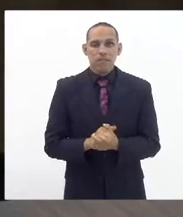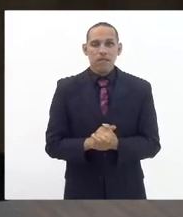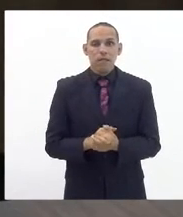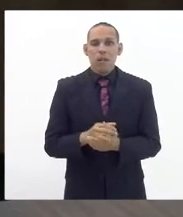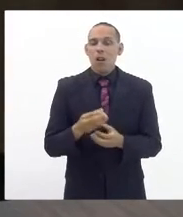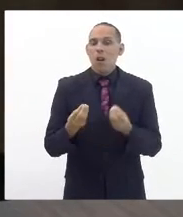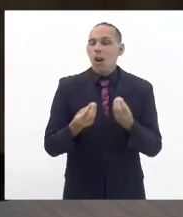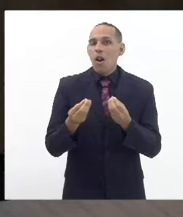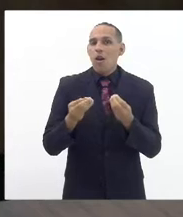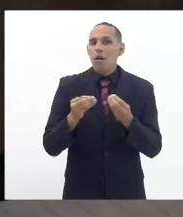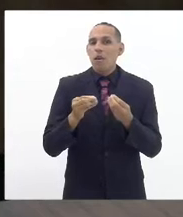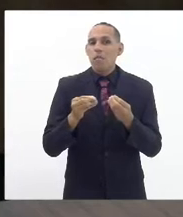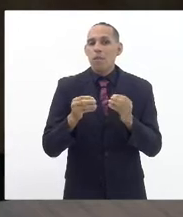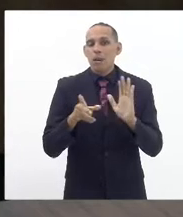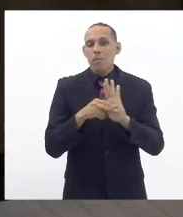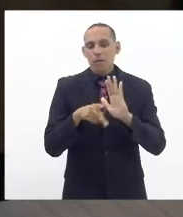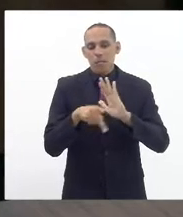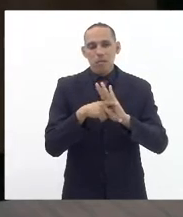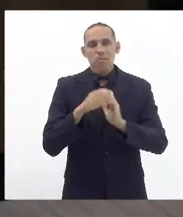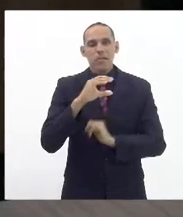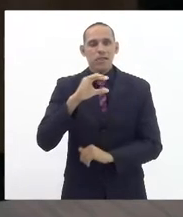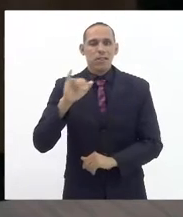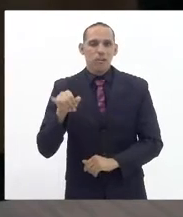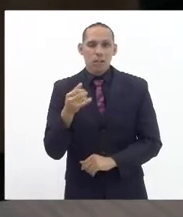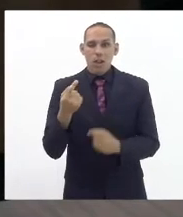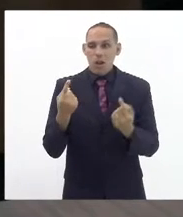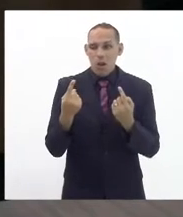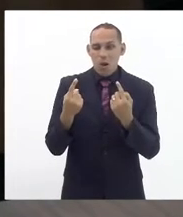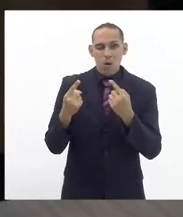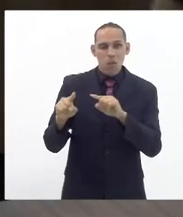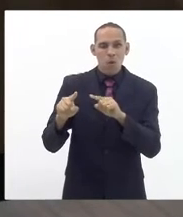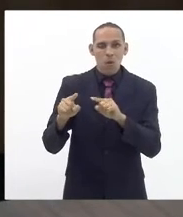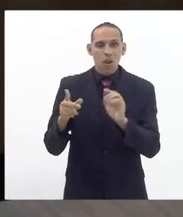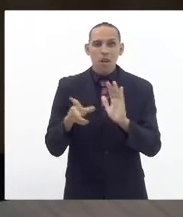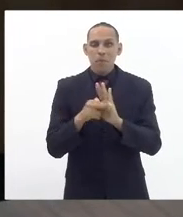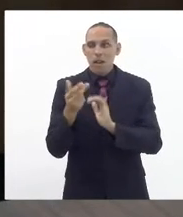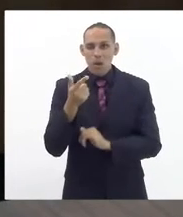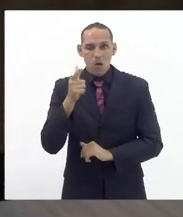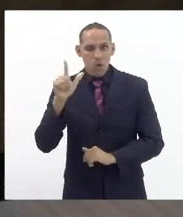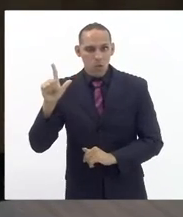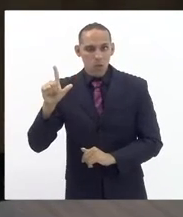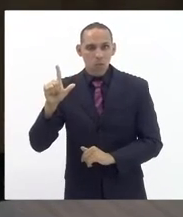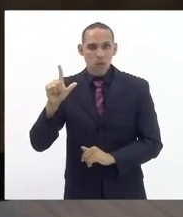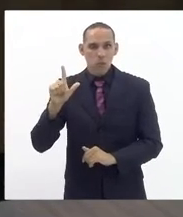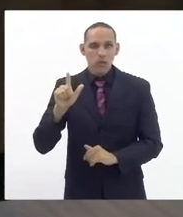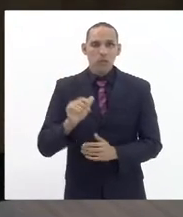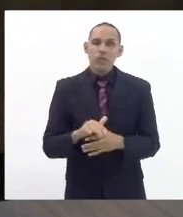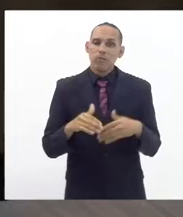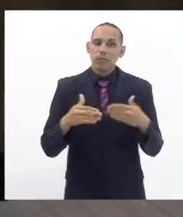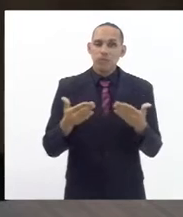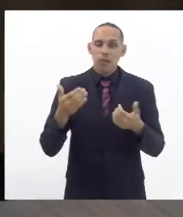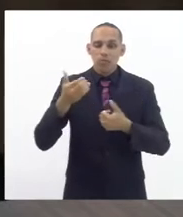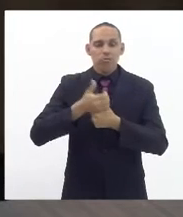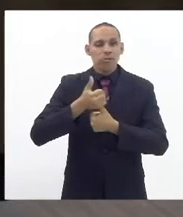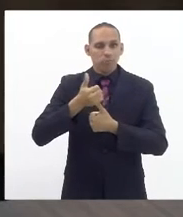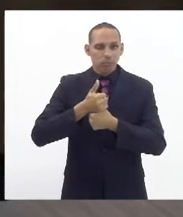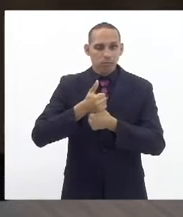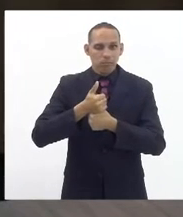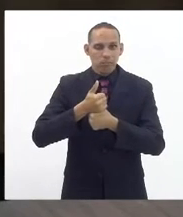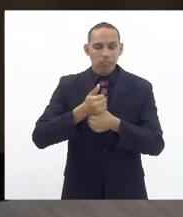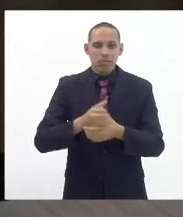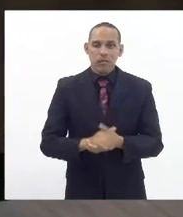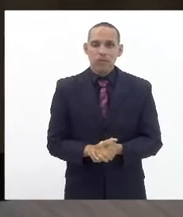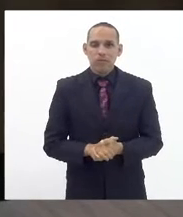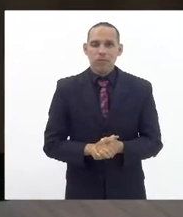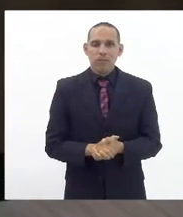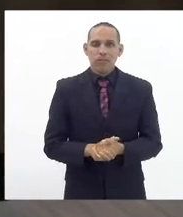emenda da CCJ. Contrário às demais emendas, concluindo por substitutivo